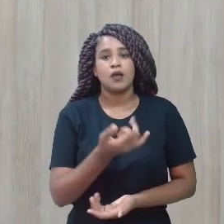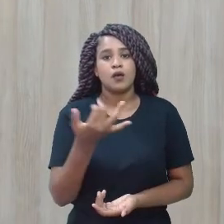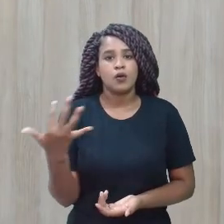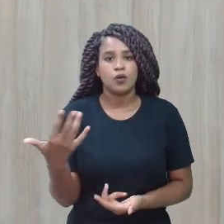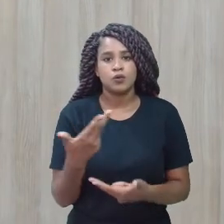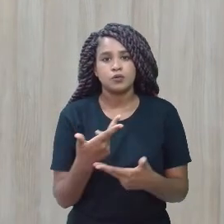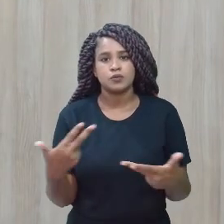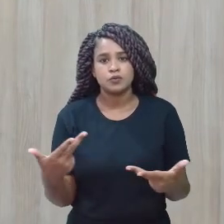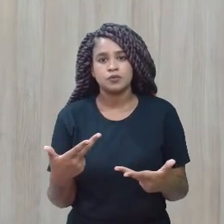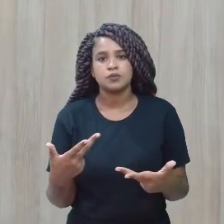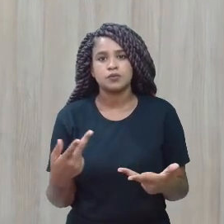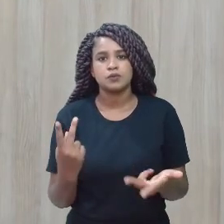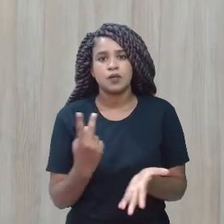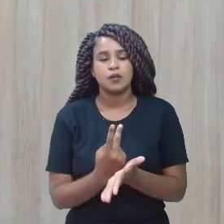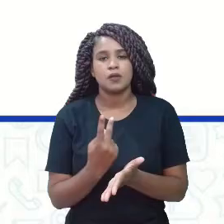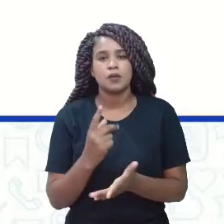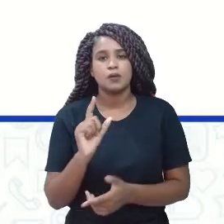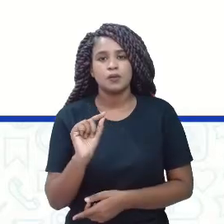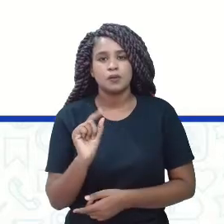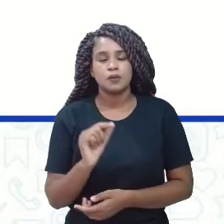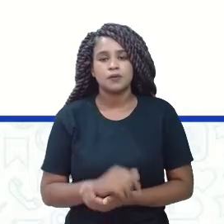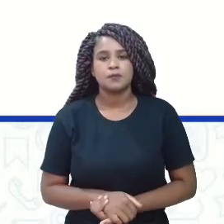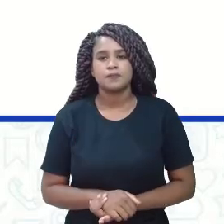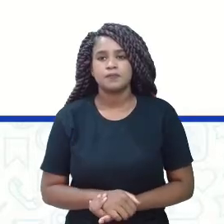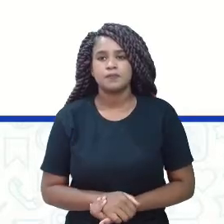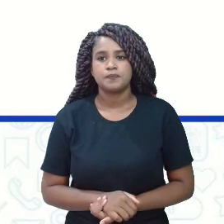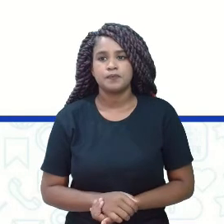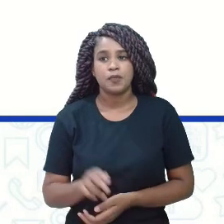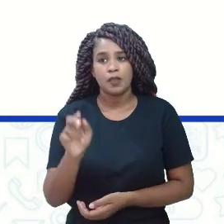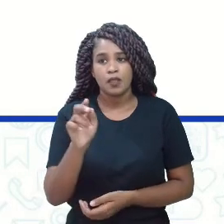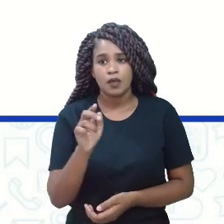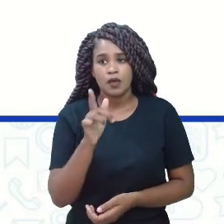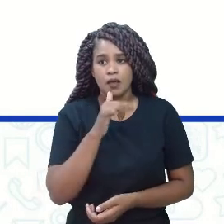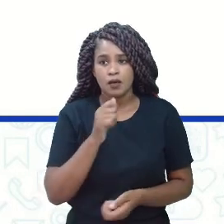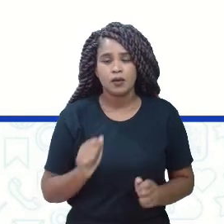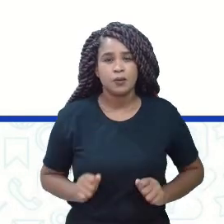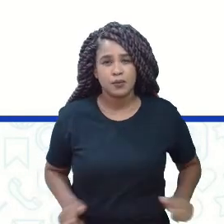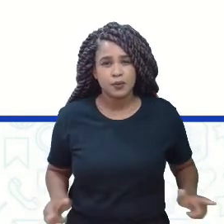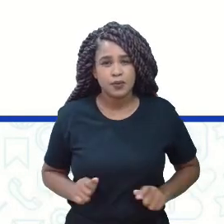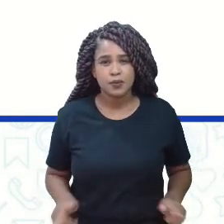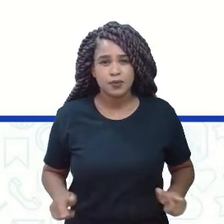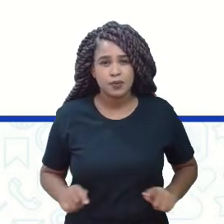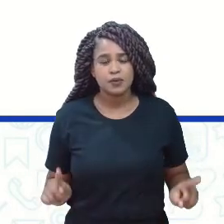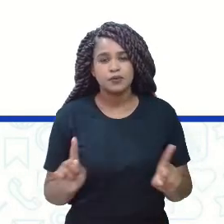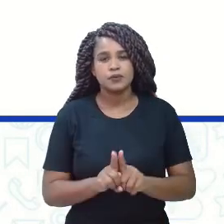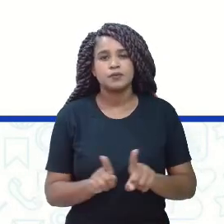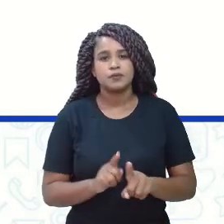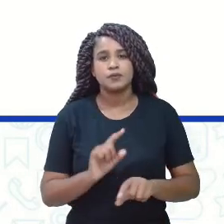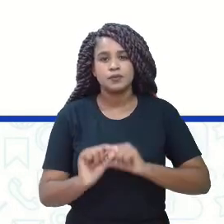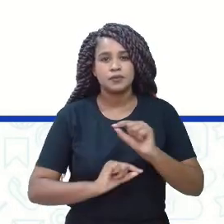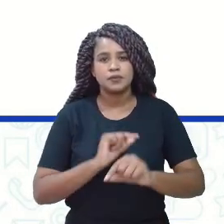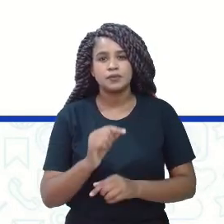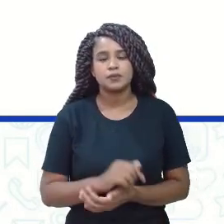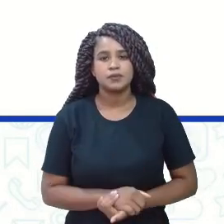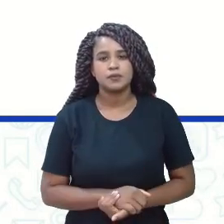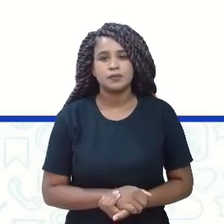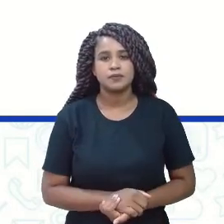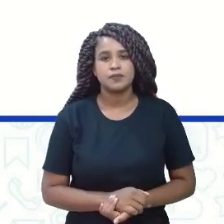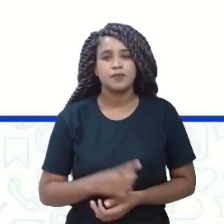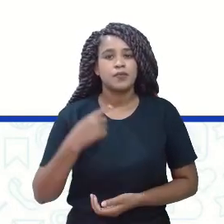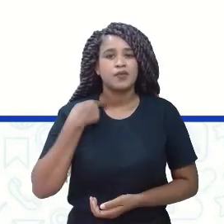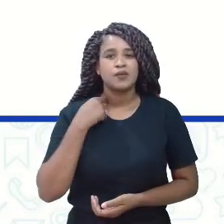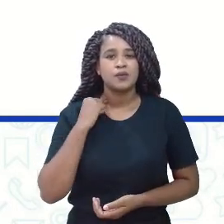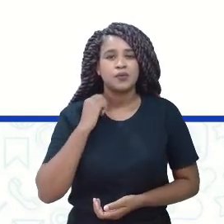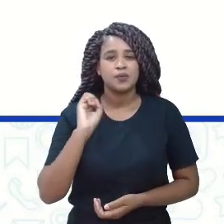que podem, alguns desses fatores, o desperdício, né, que a gente fala, A questão da